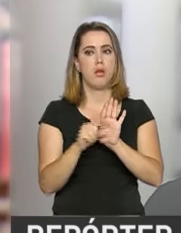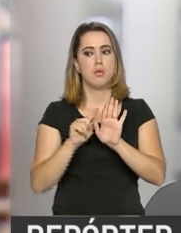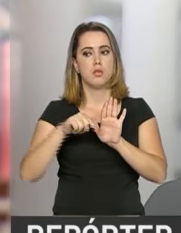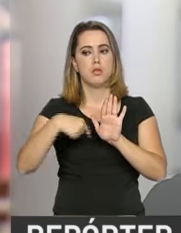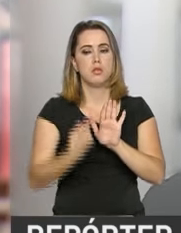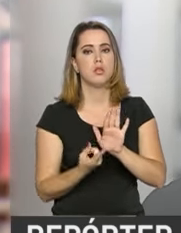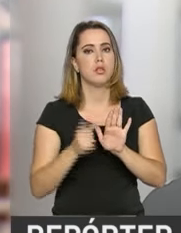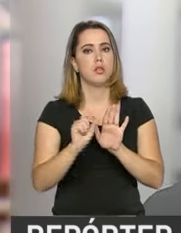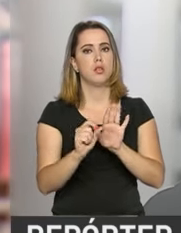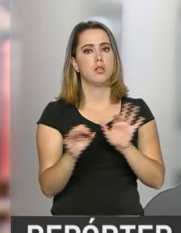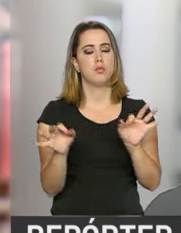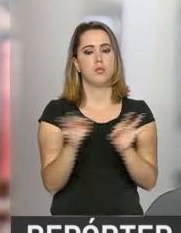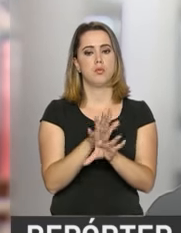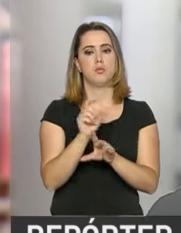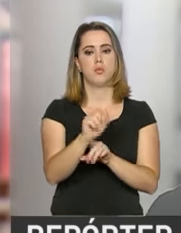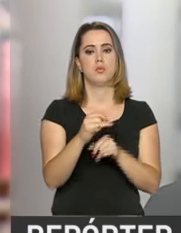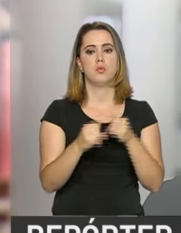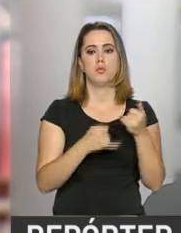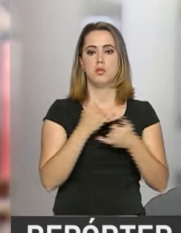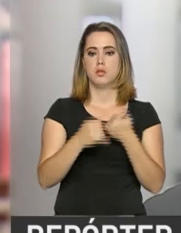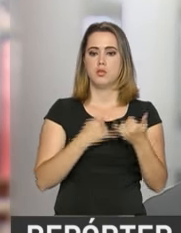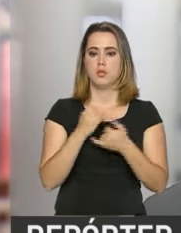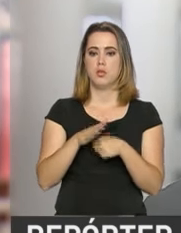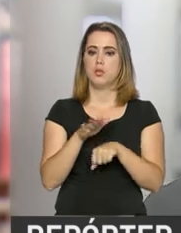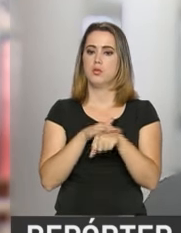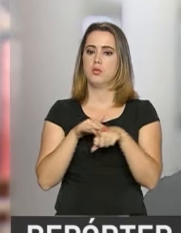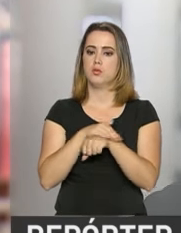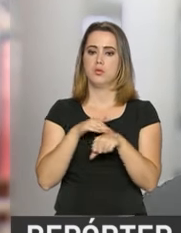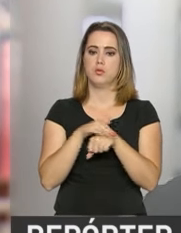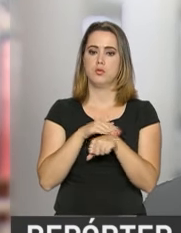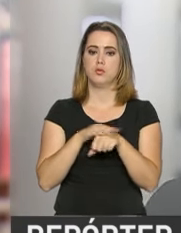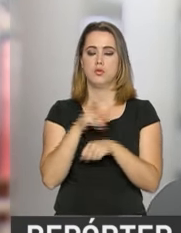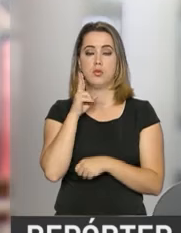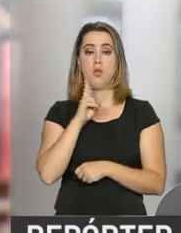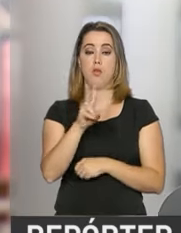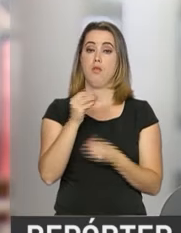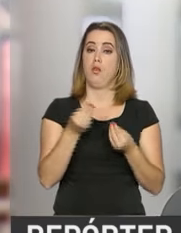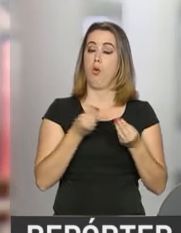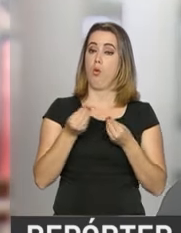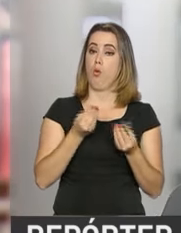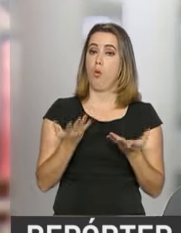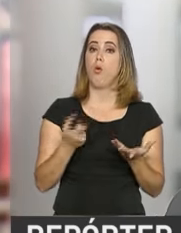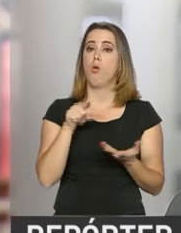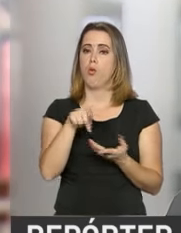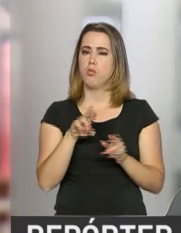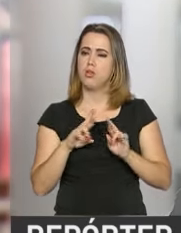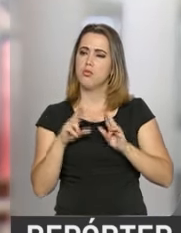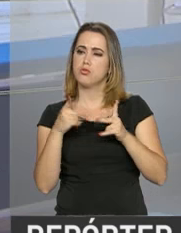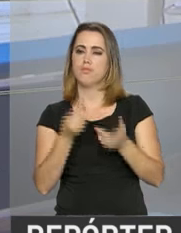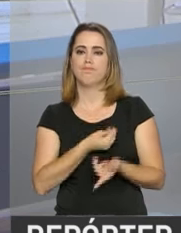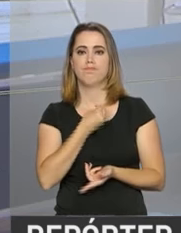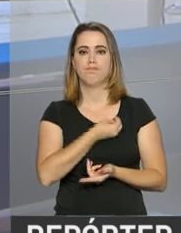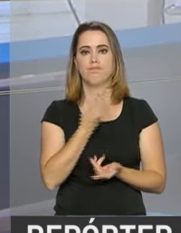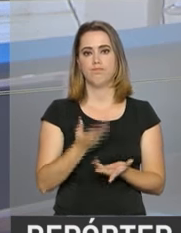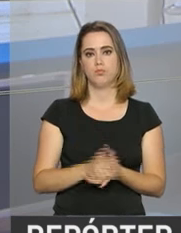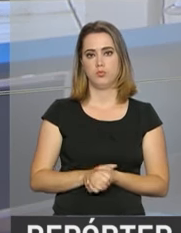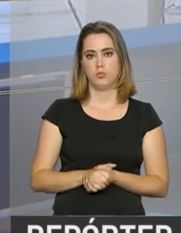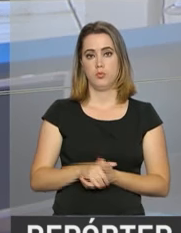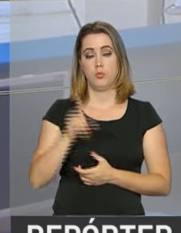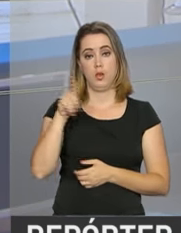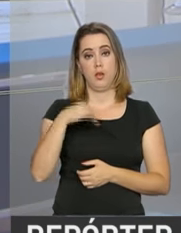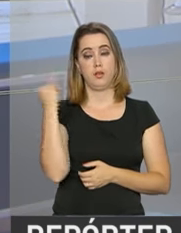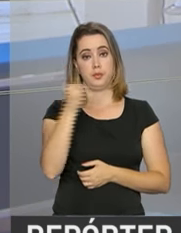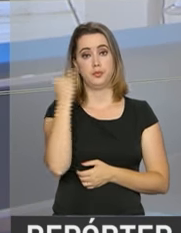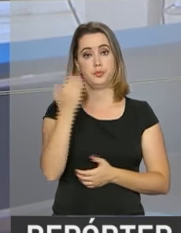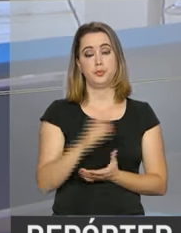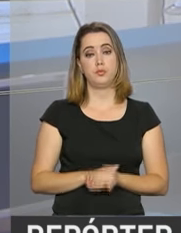sessão né para não atrapalhar a brincadeira conversar e e ver como que aquilo impactou seu a seus filhos é importante